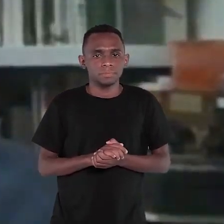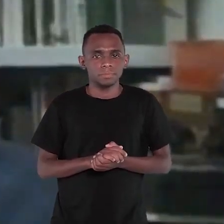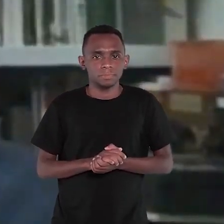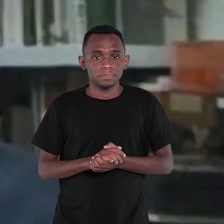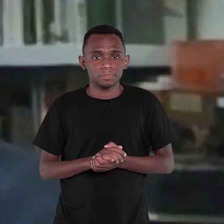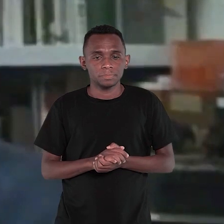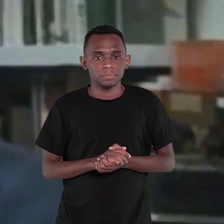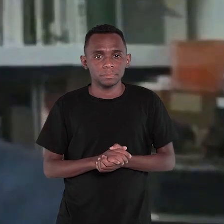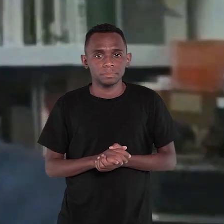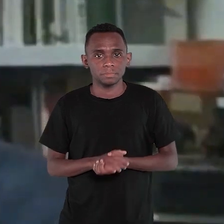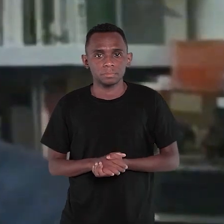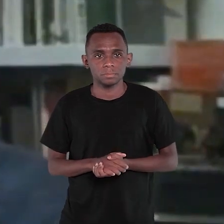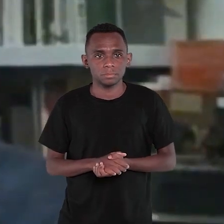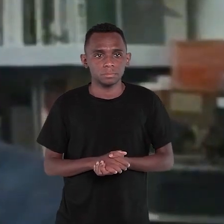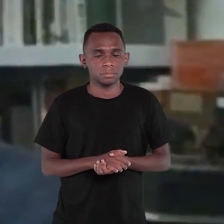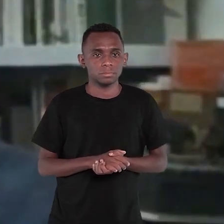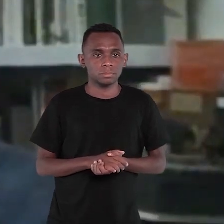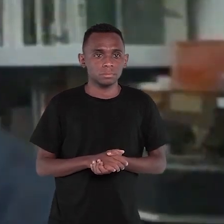Então,